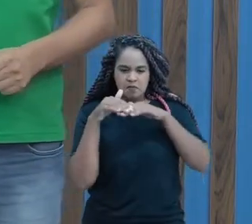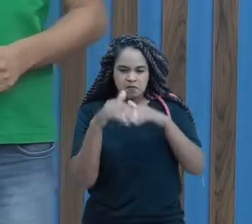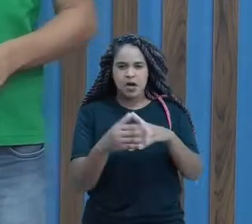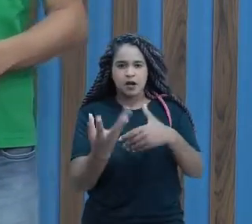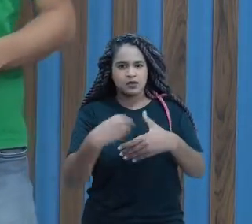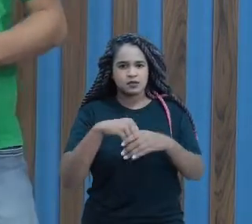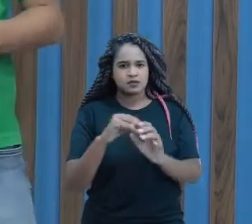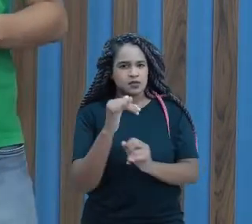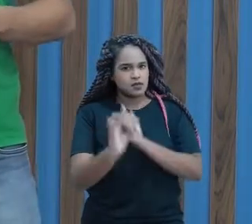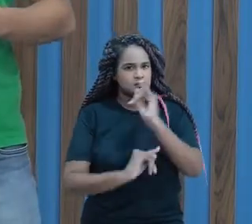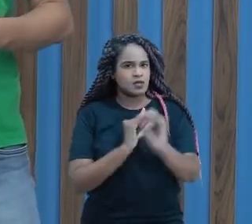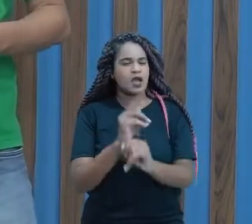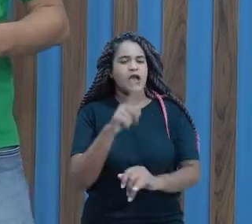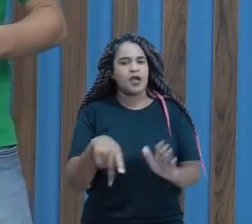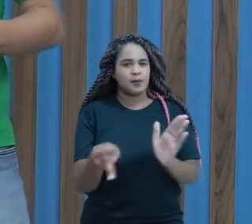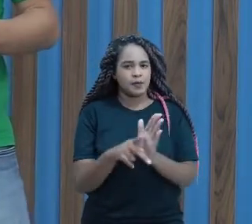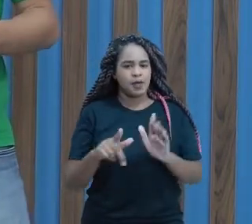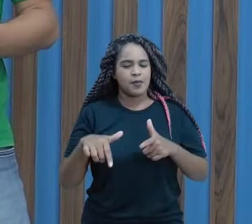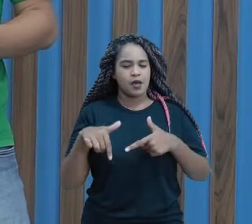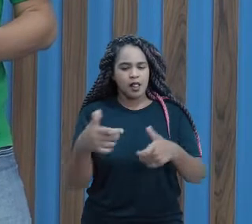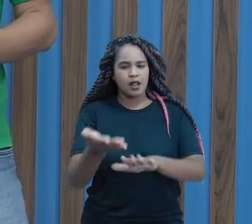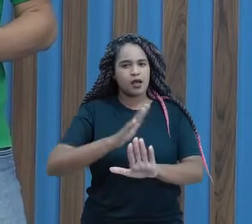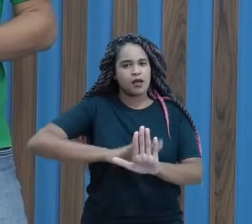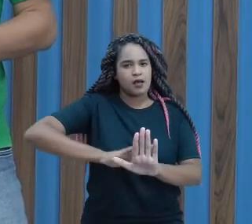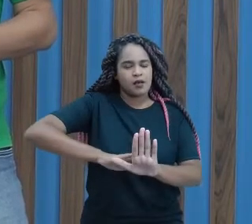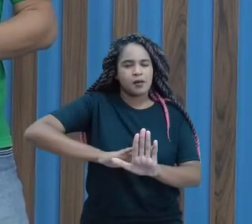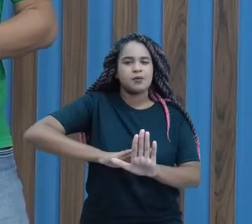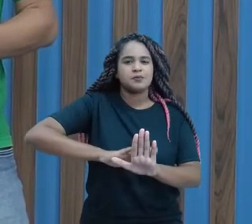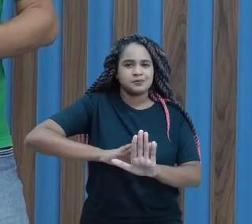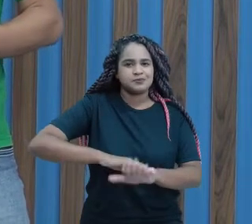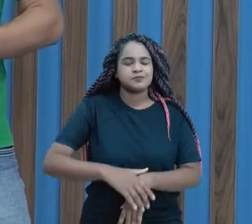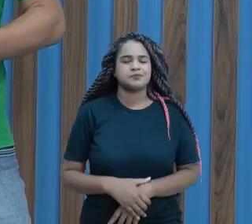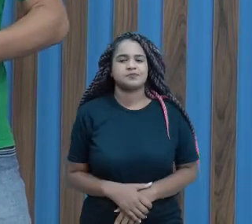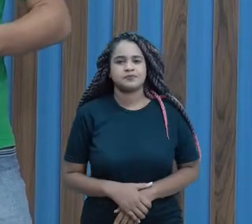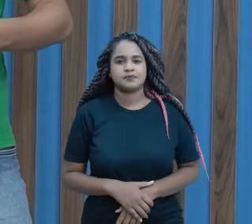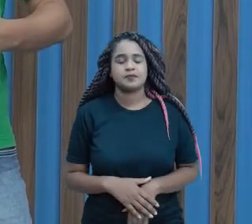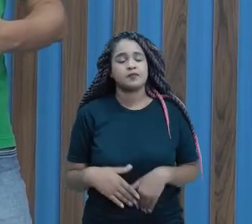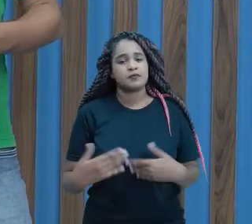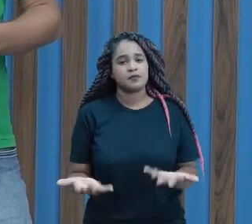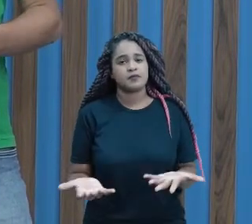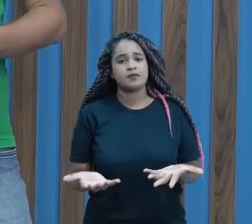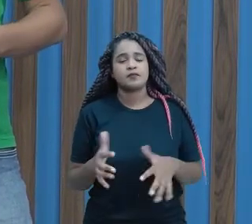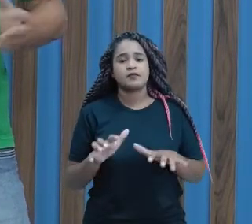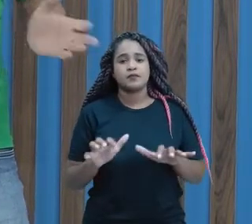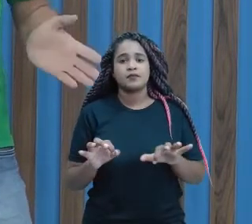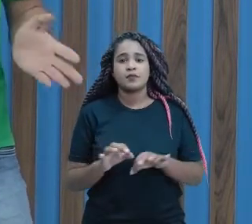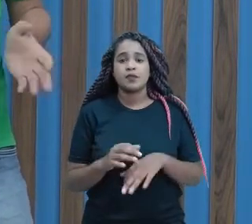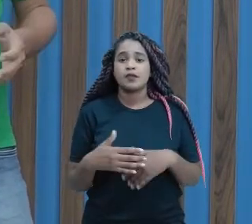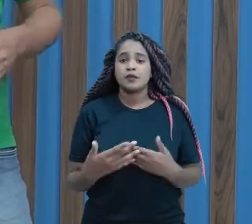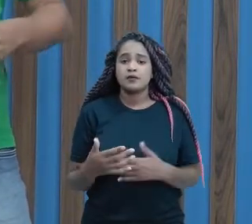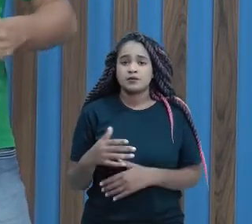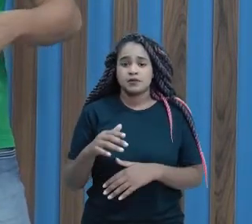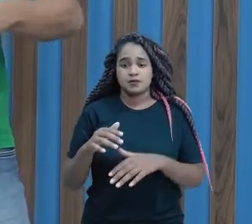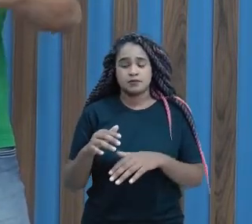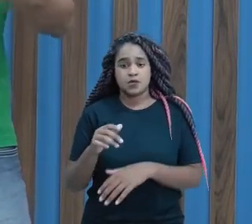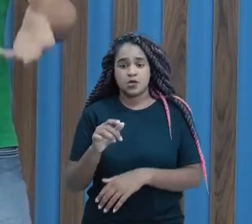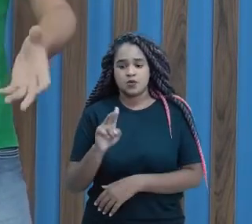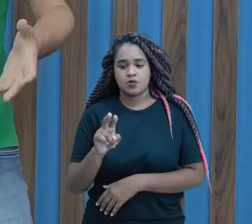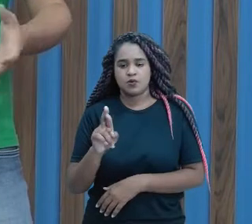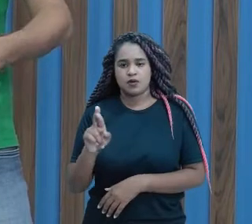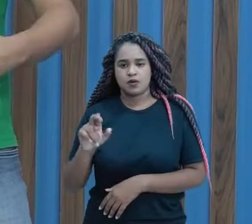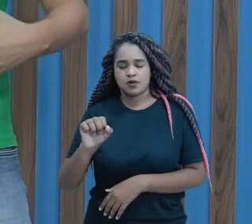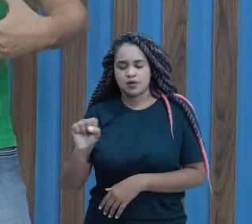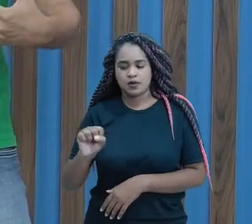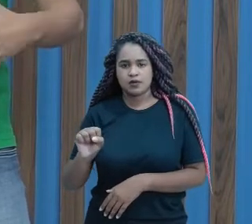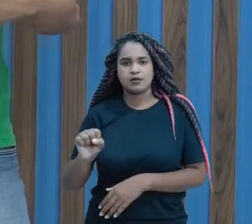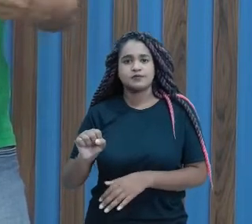são coisas da guerra da atualidade, das disputas da atualidade, né? Então é isso. O fim da União Soviética, ela deixou muita gente